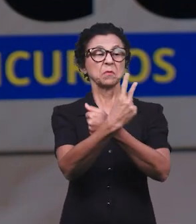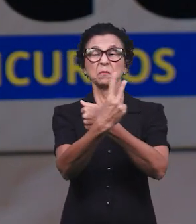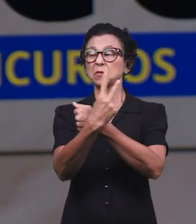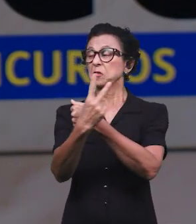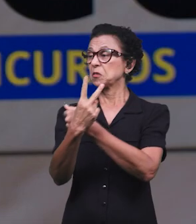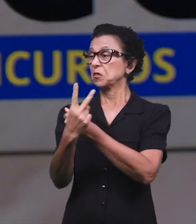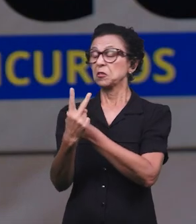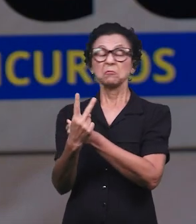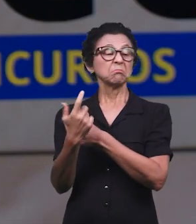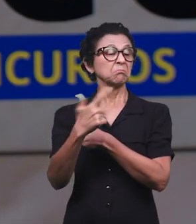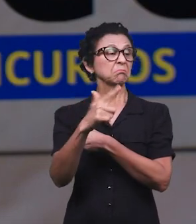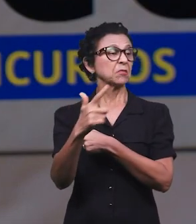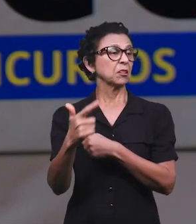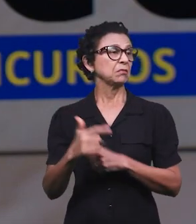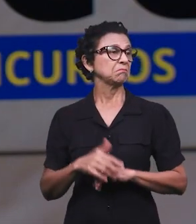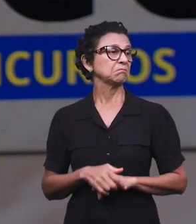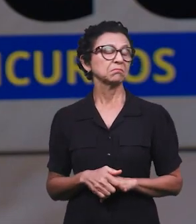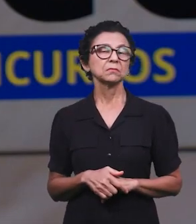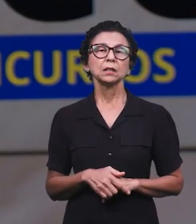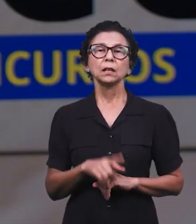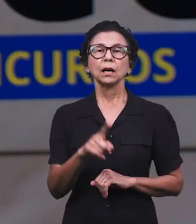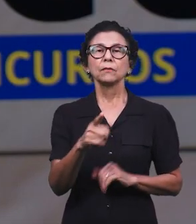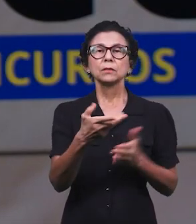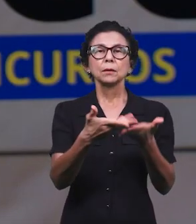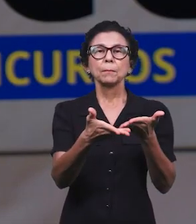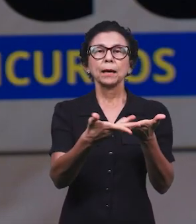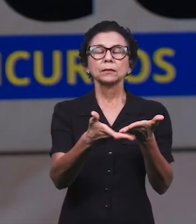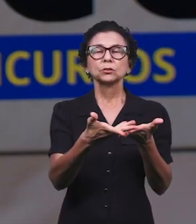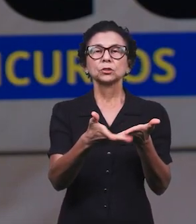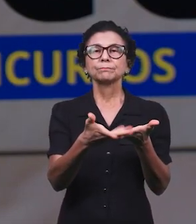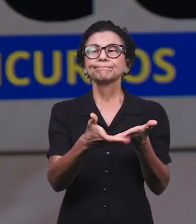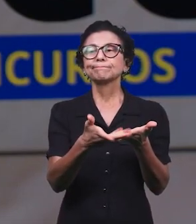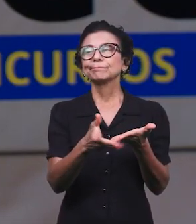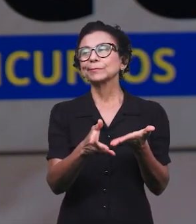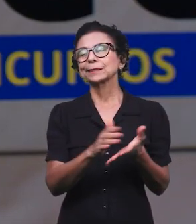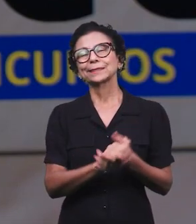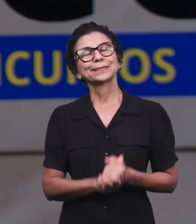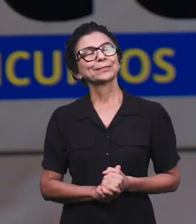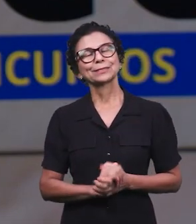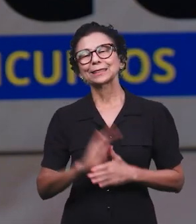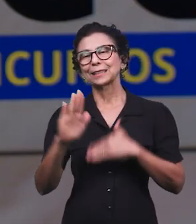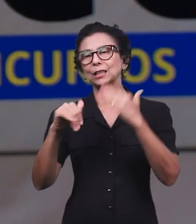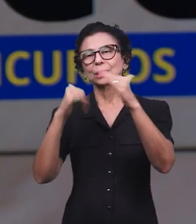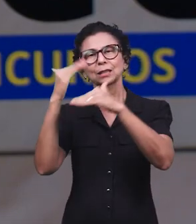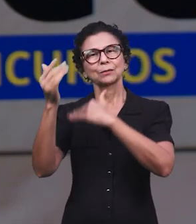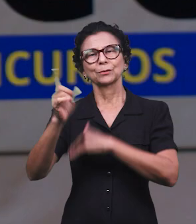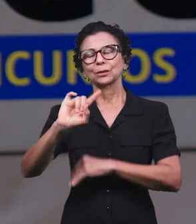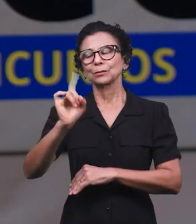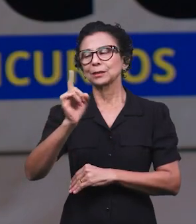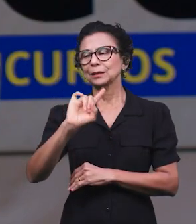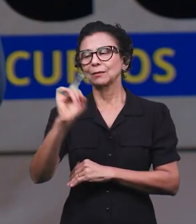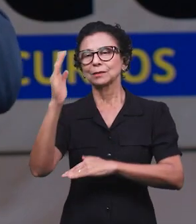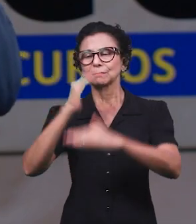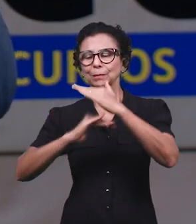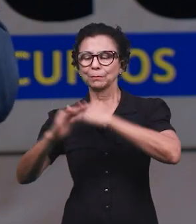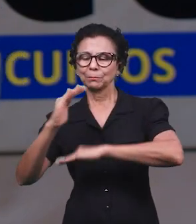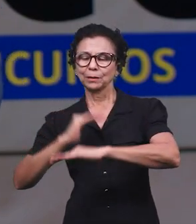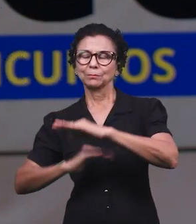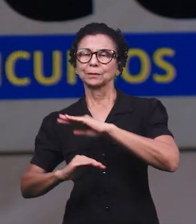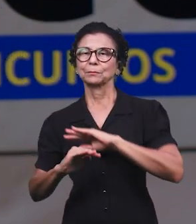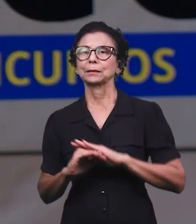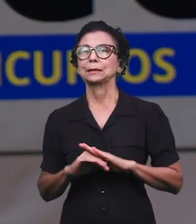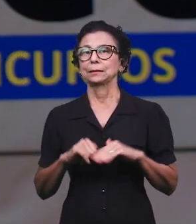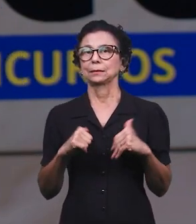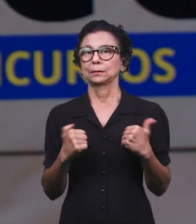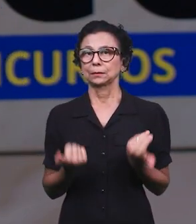os seus estudos, ele acaba não rendendo bem, acaba não tendo uma boa performance ali nos estudos, entendeu? Então, para